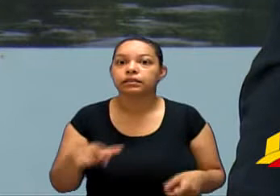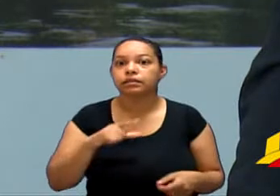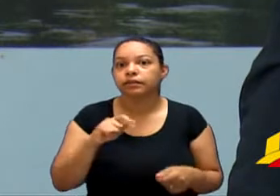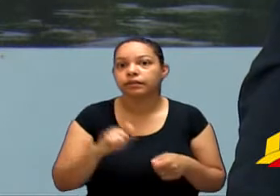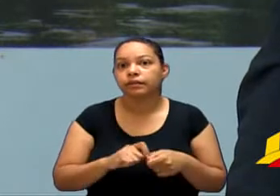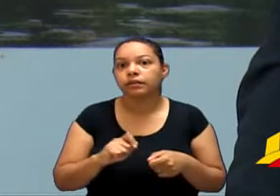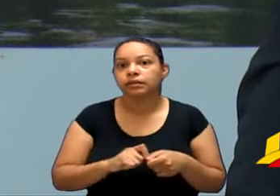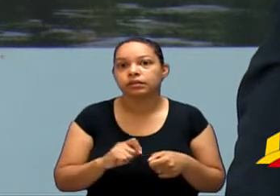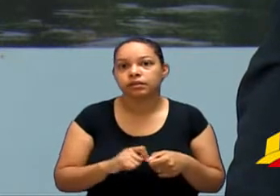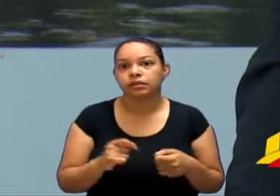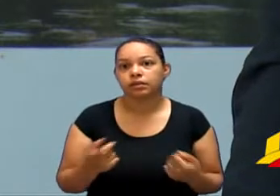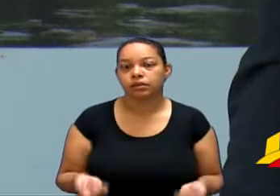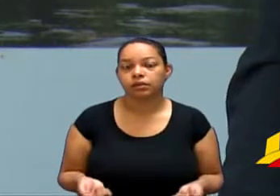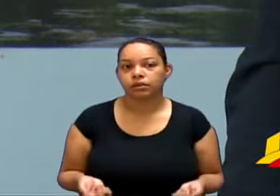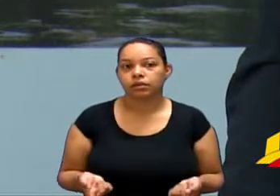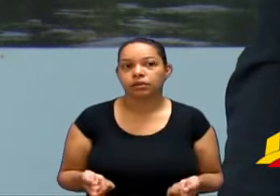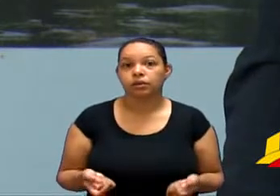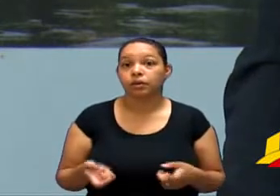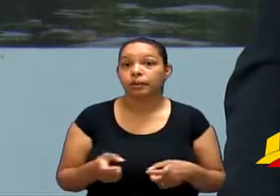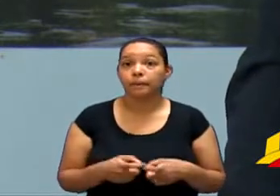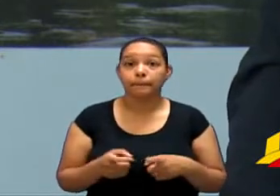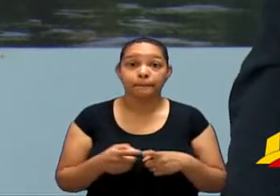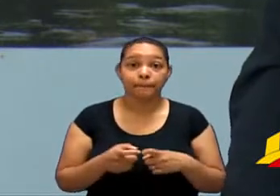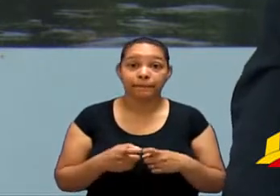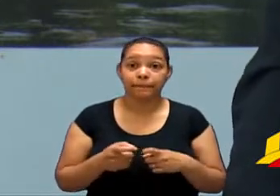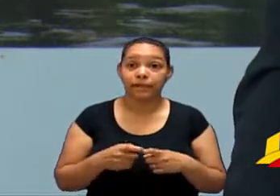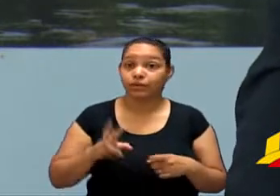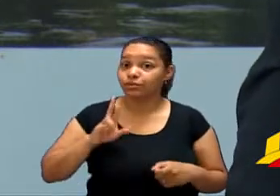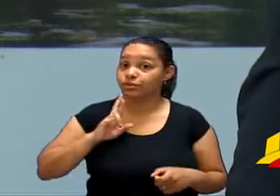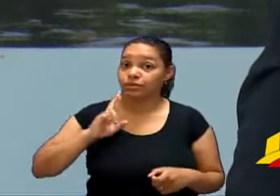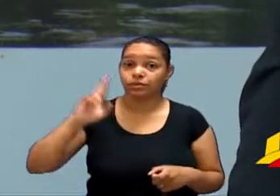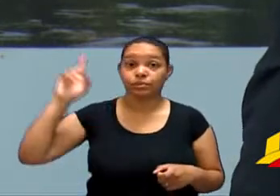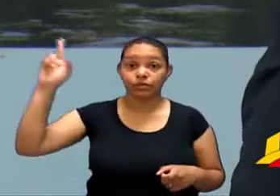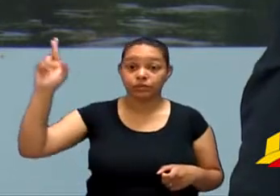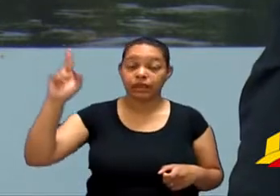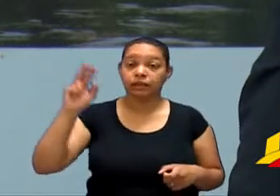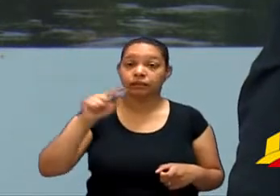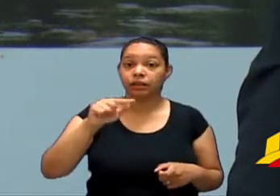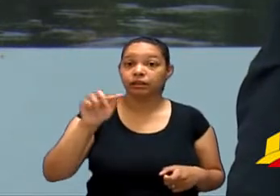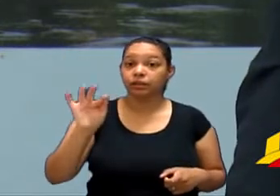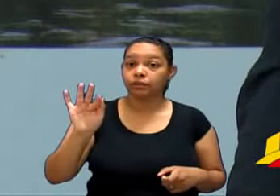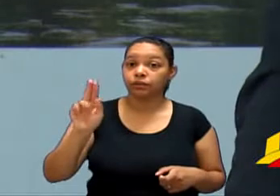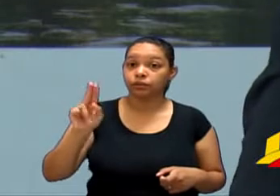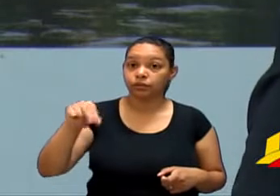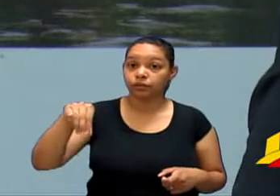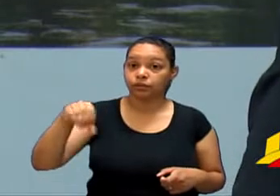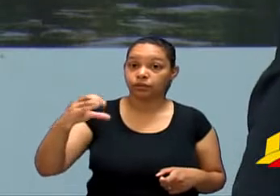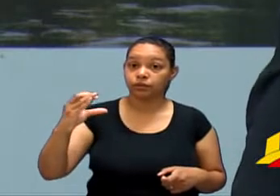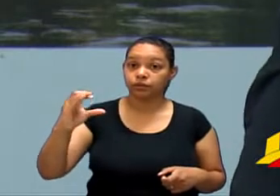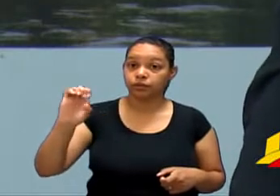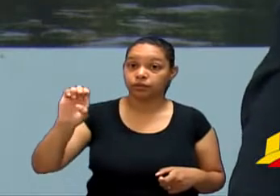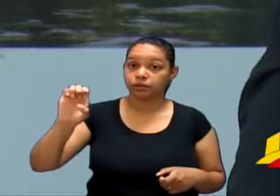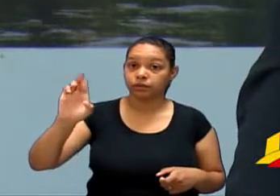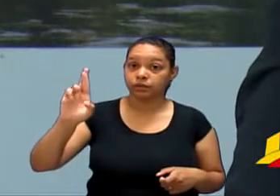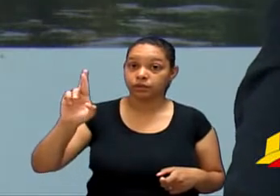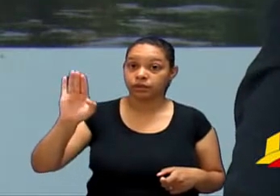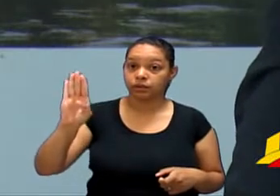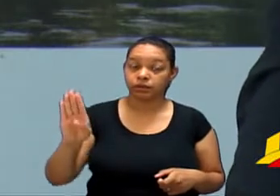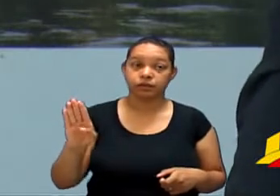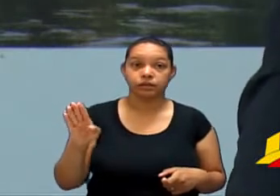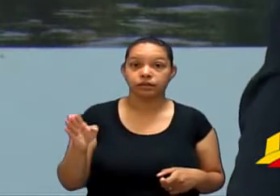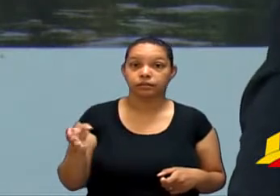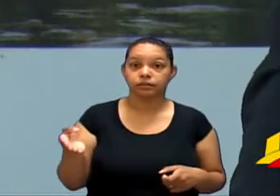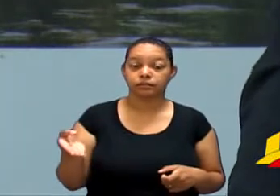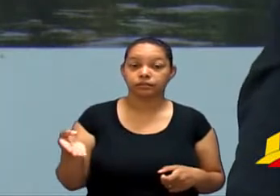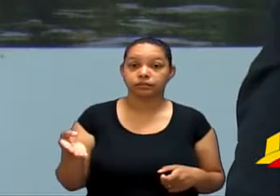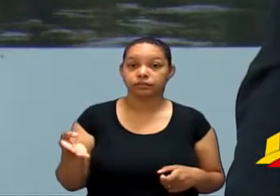que inclusive um médico responsável pela funserv ligou para mim e diz que seria liberado normalmente para os pacientes